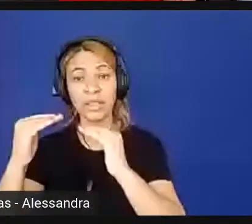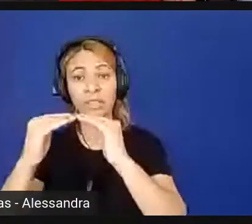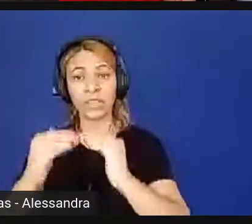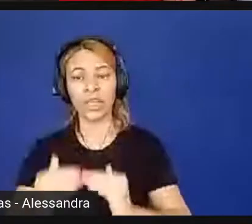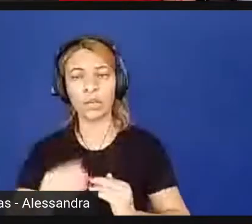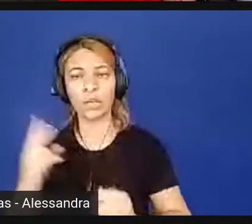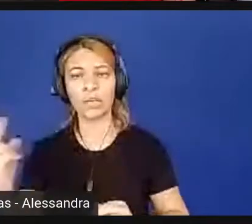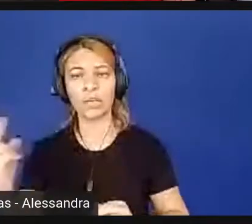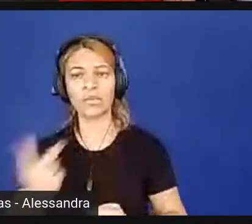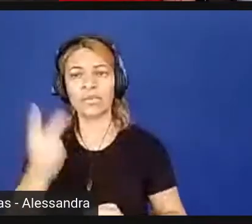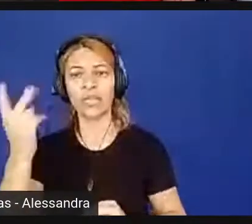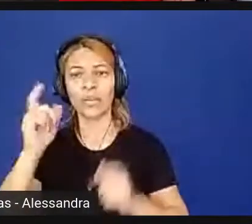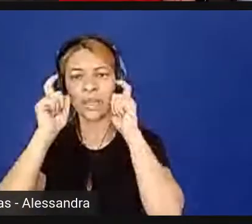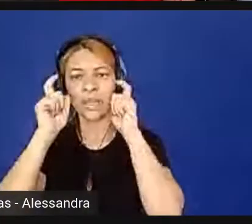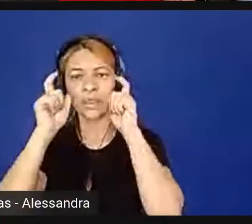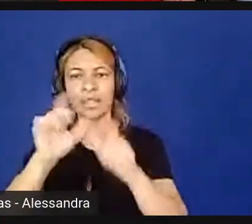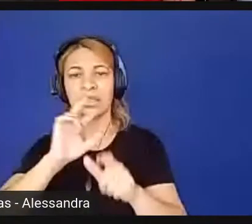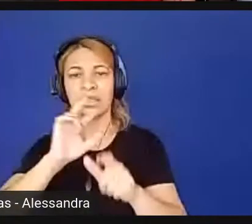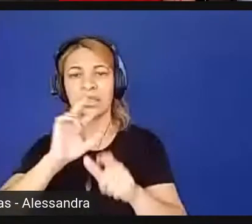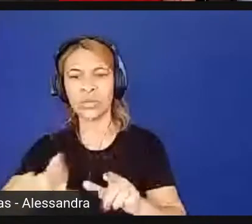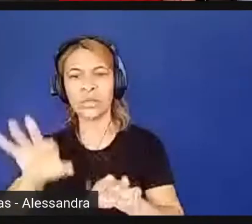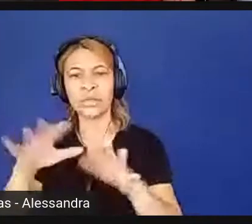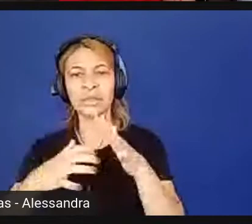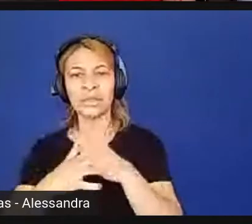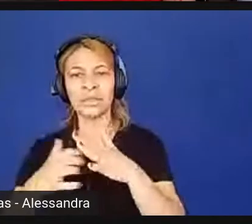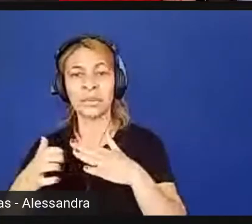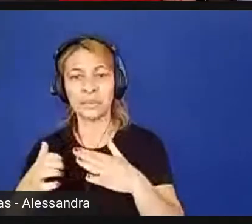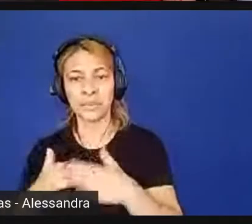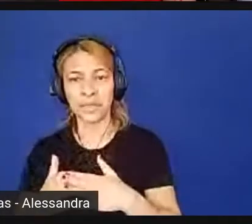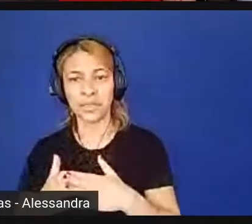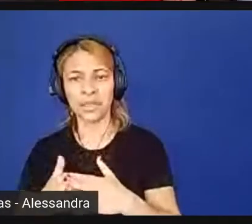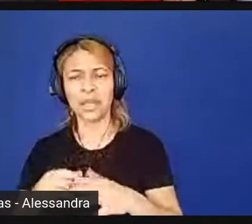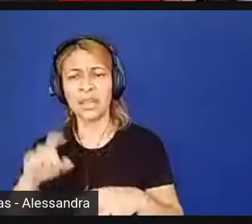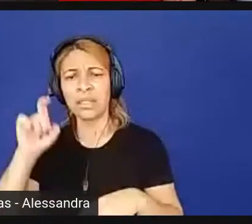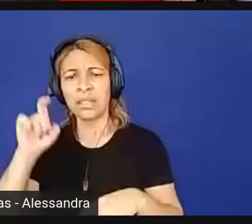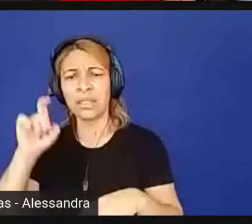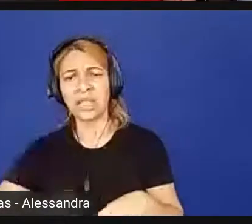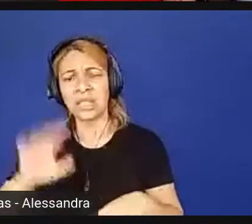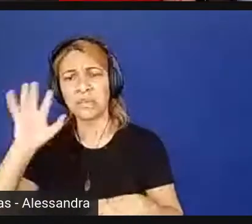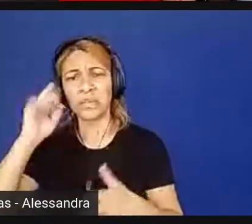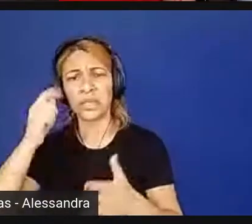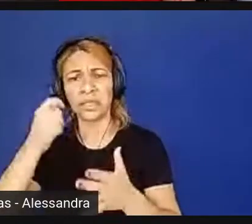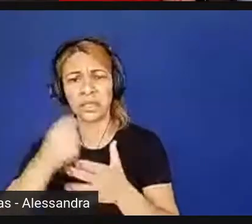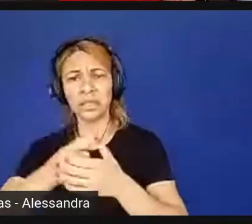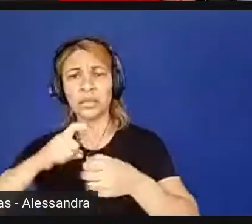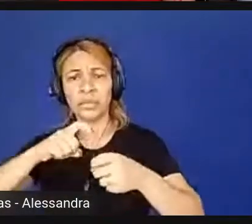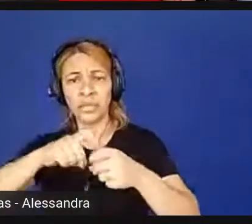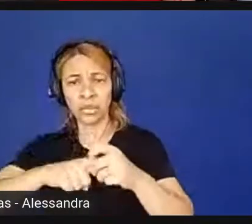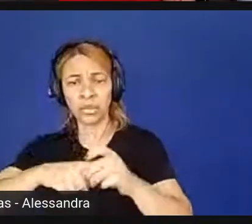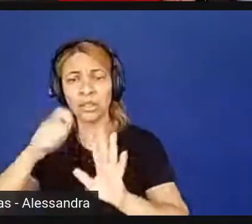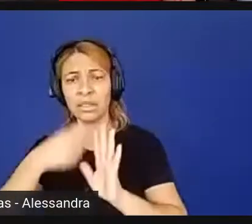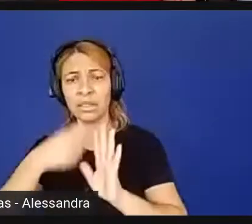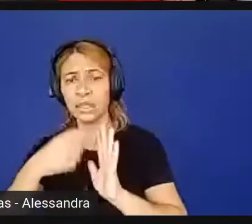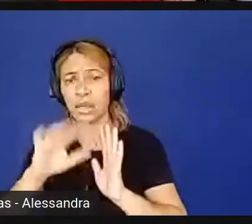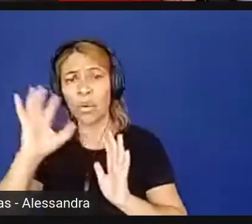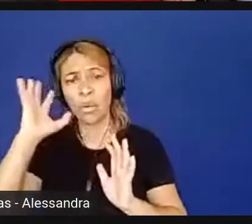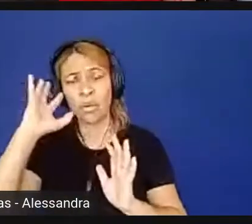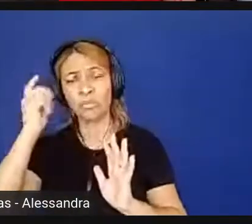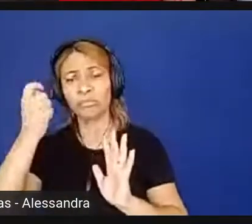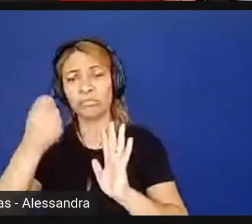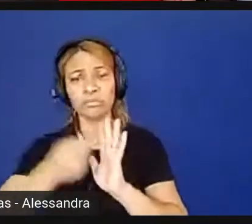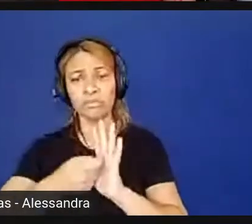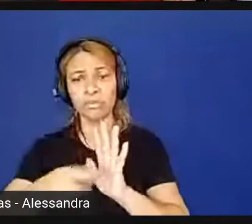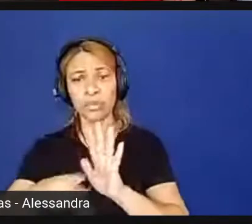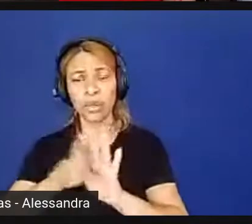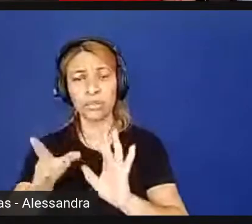valores, interesses e resultados organizacionais. Seja aquela decisão vinculada em legalidade escrita, seja ela uma decisão discricionária com